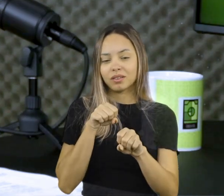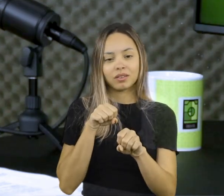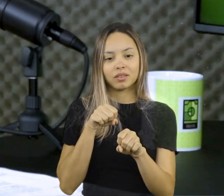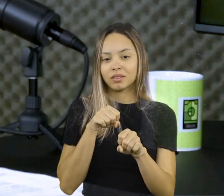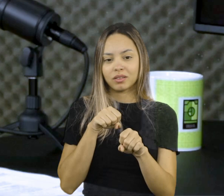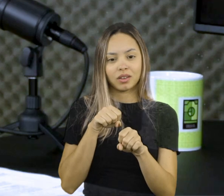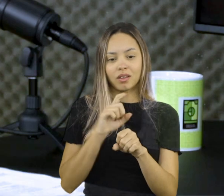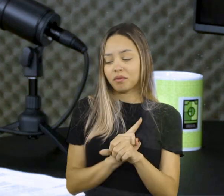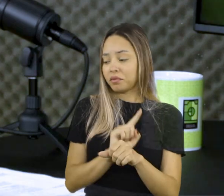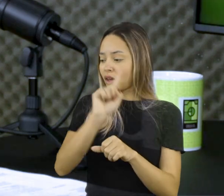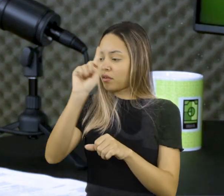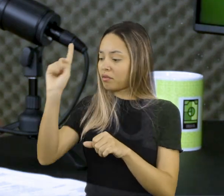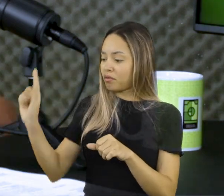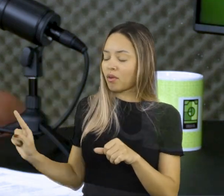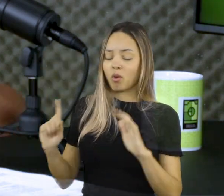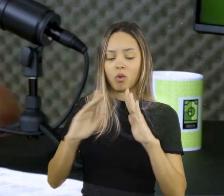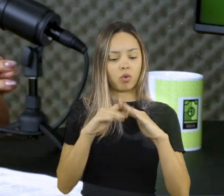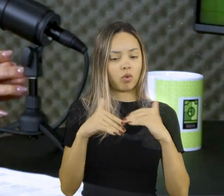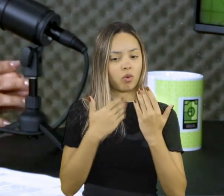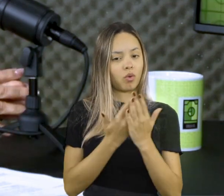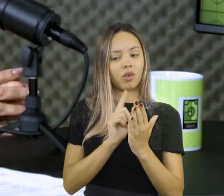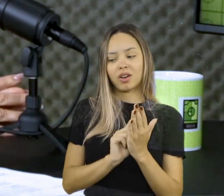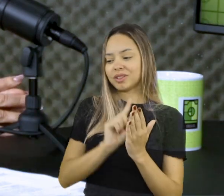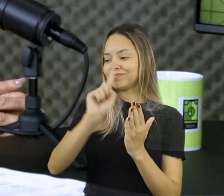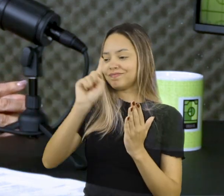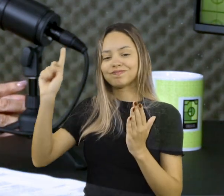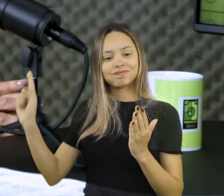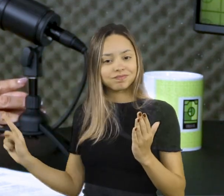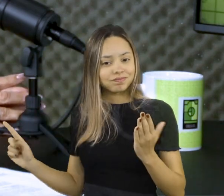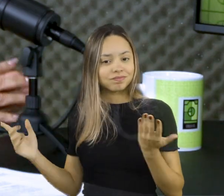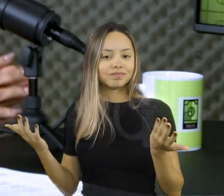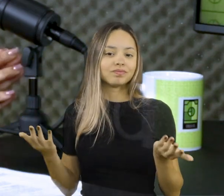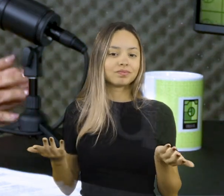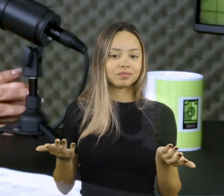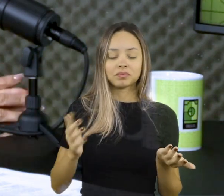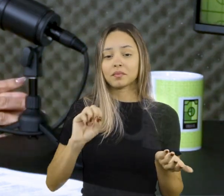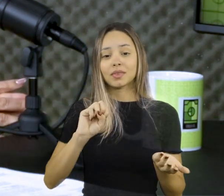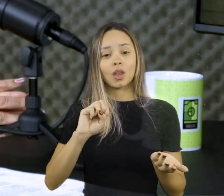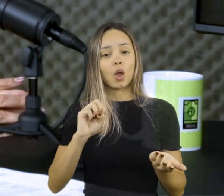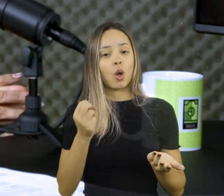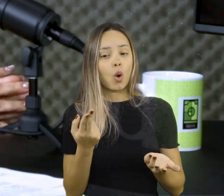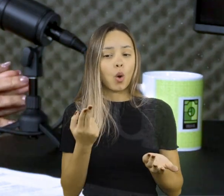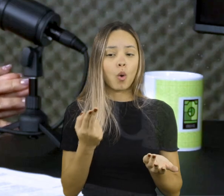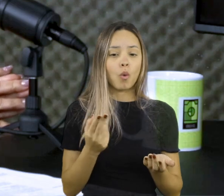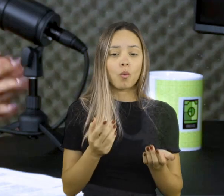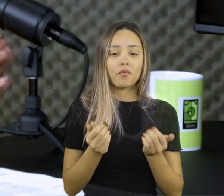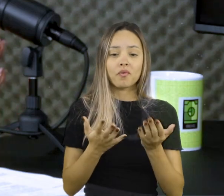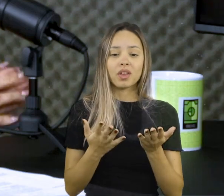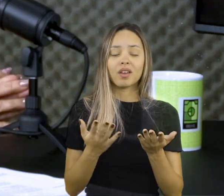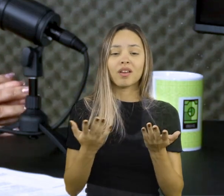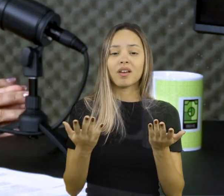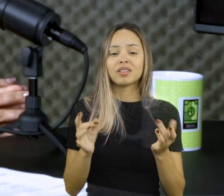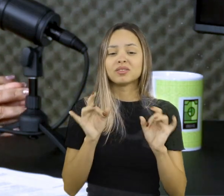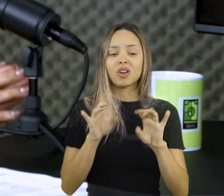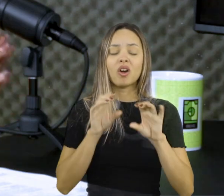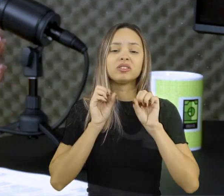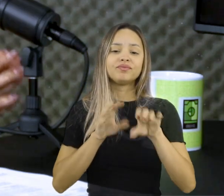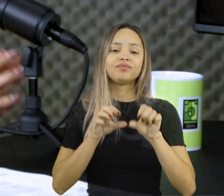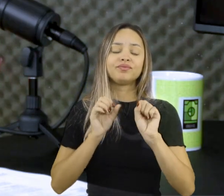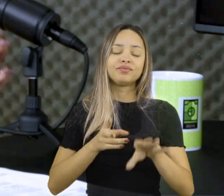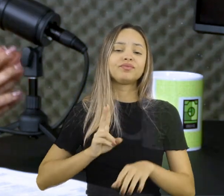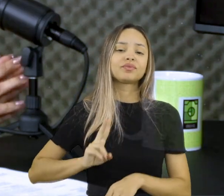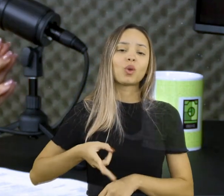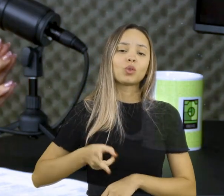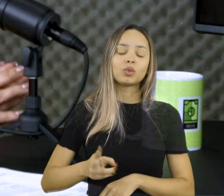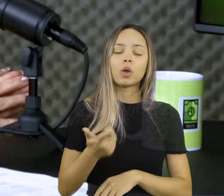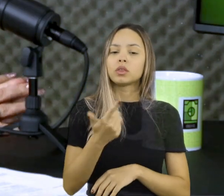da escola. Ou a produção passa a ficar no mero oralismo, porque não tem profissionais, não tem